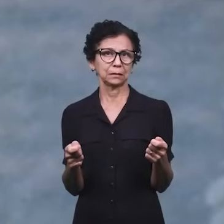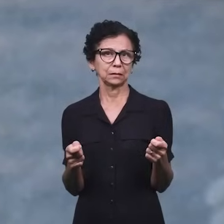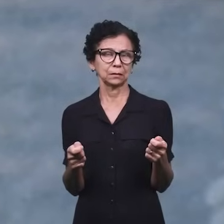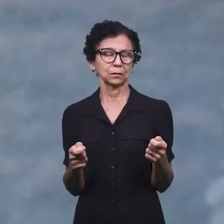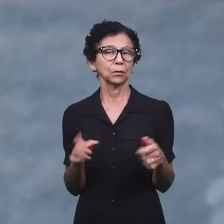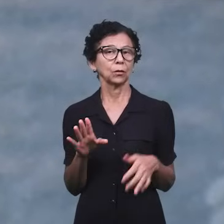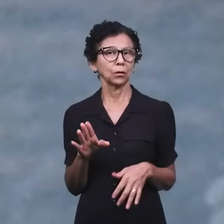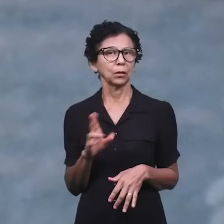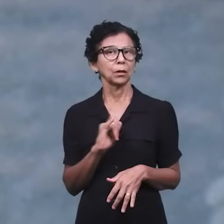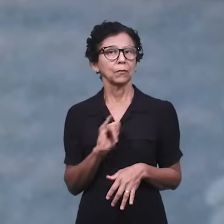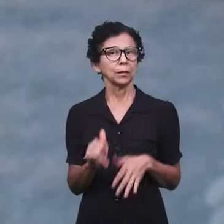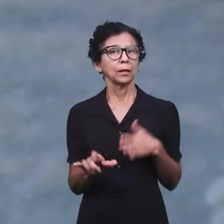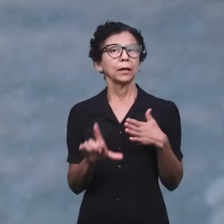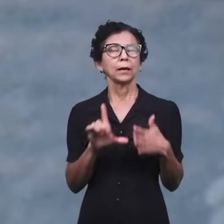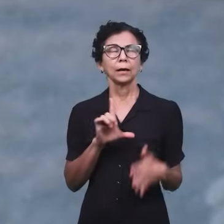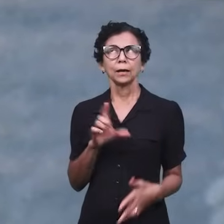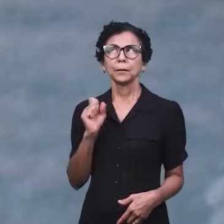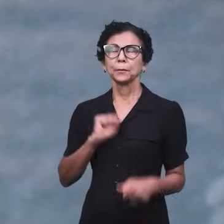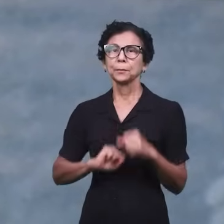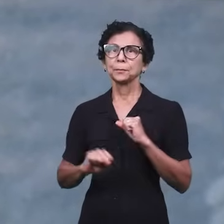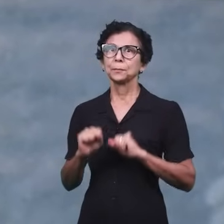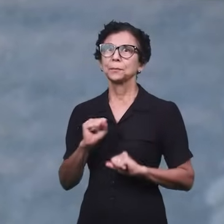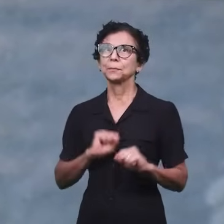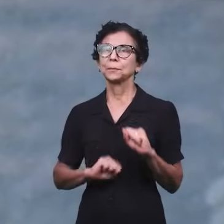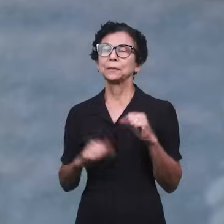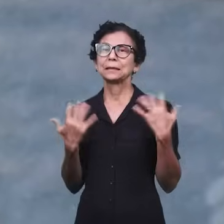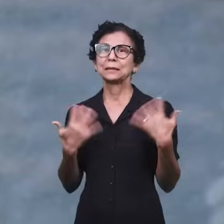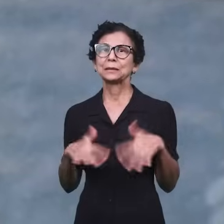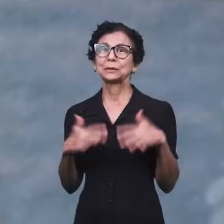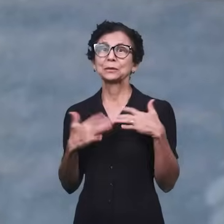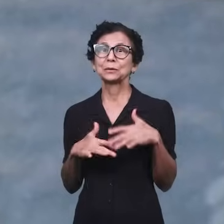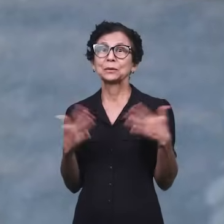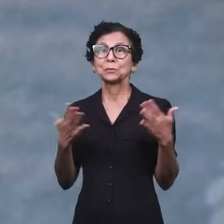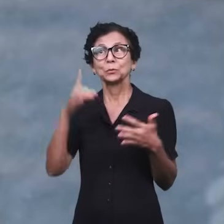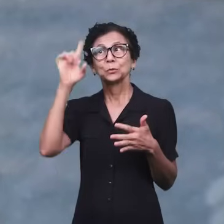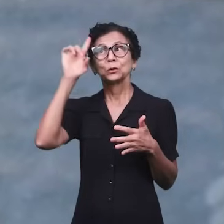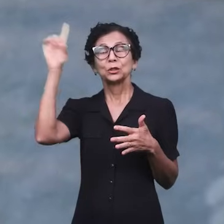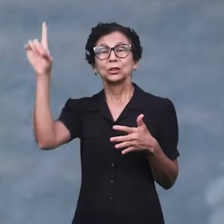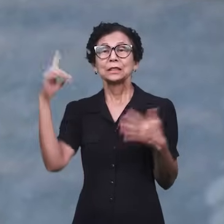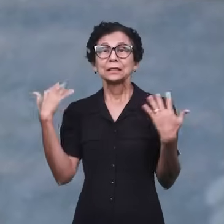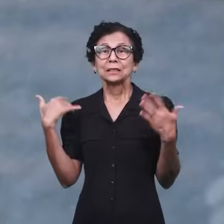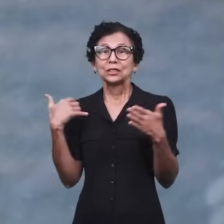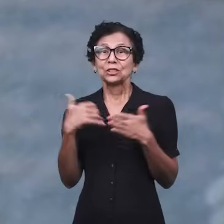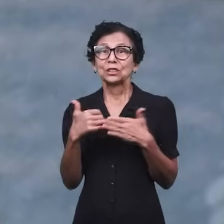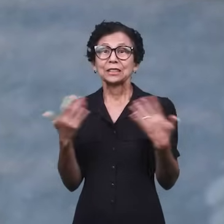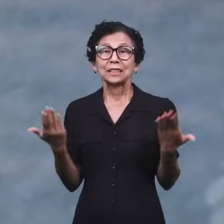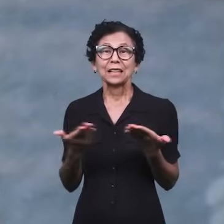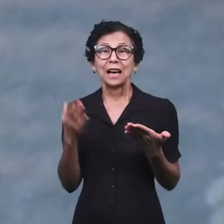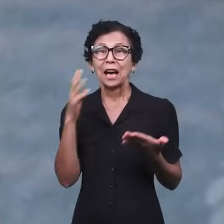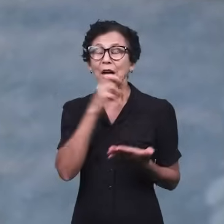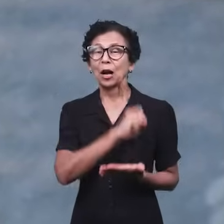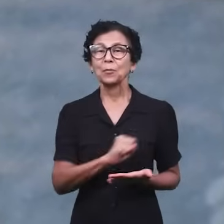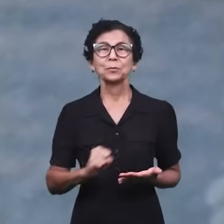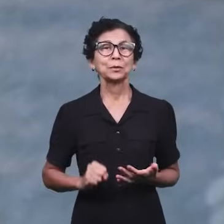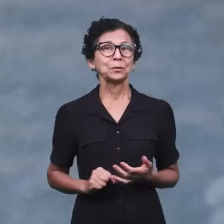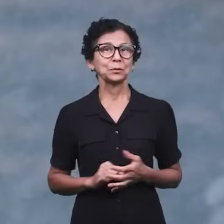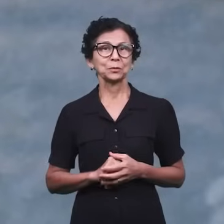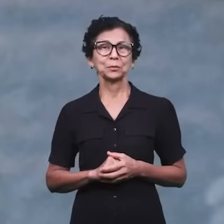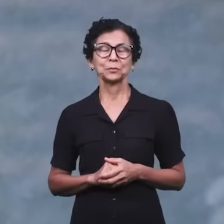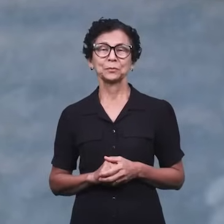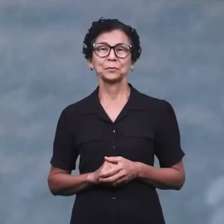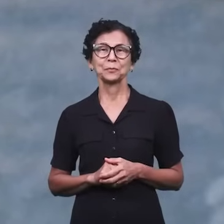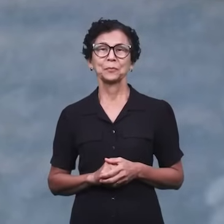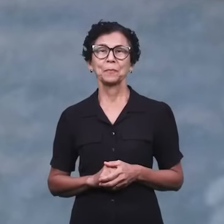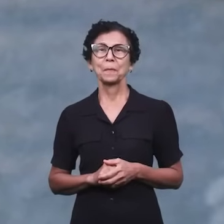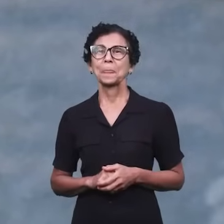que eu já disse isso tá a gente fica ansioso para chegar a eu sei que você também fica você que nos acompanha você que participa sempre